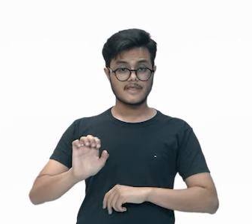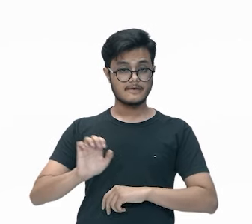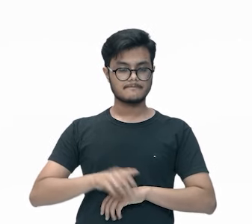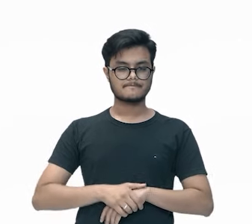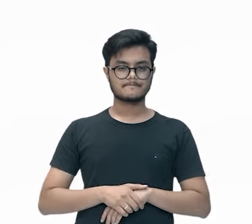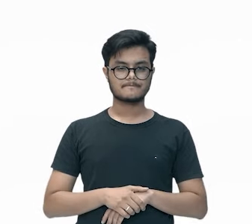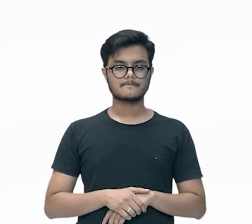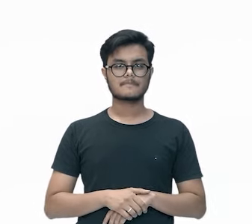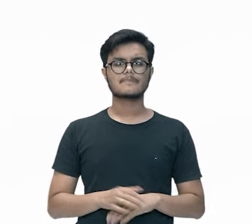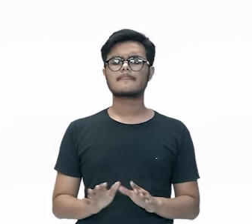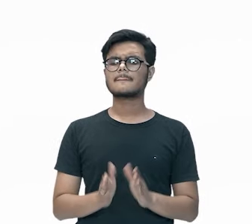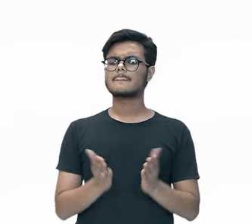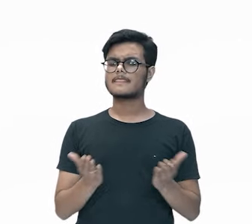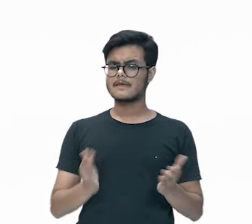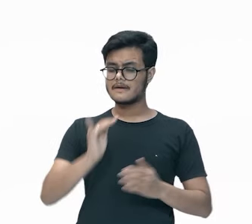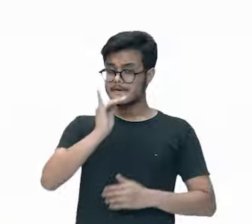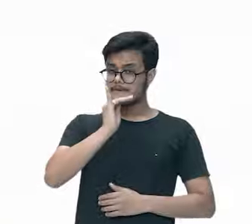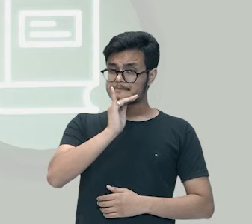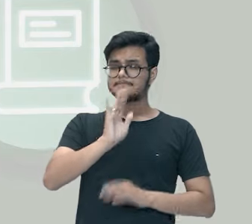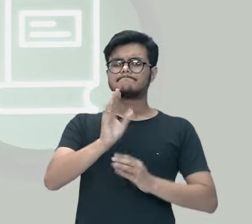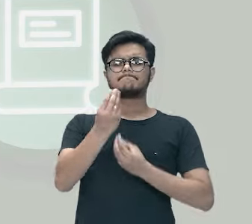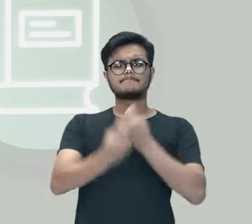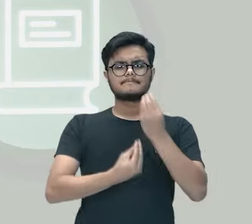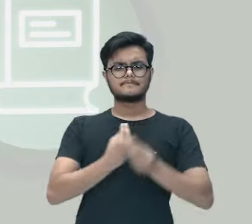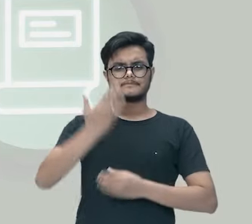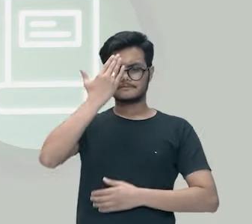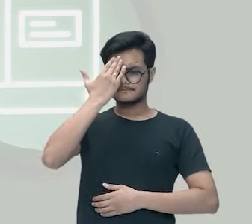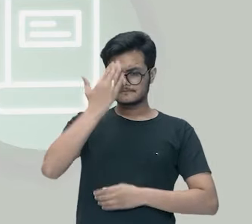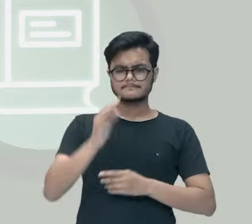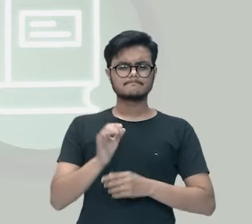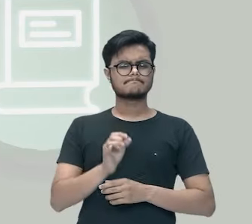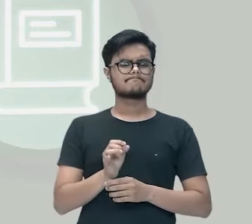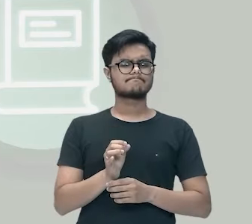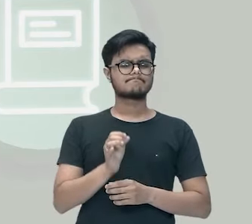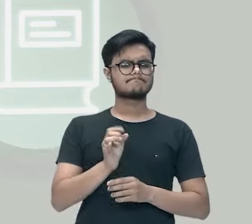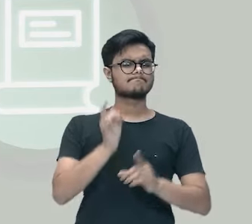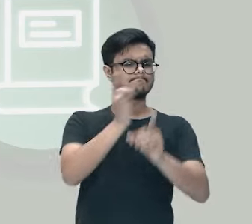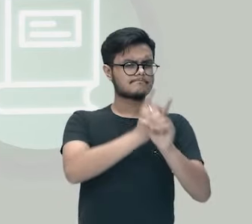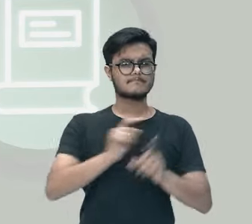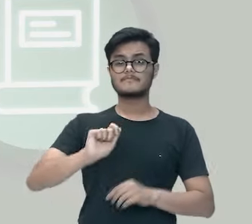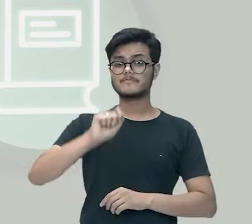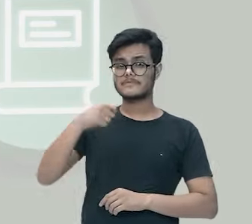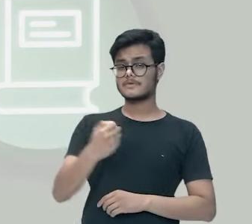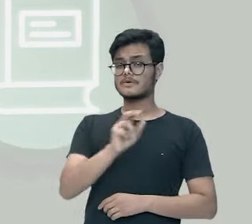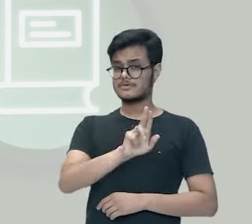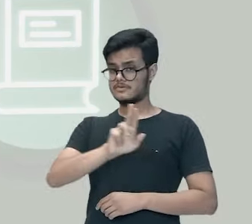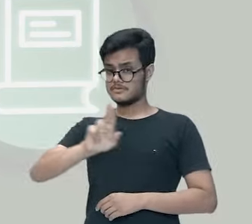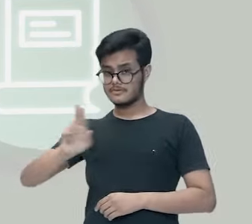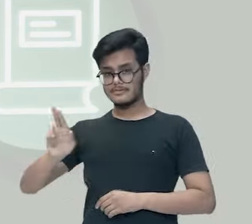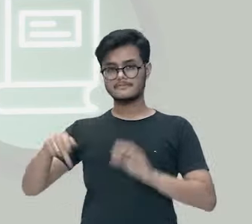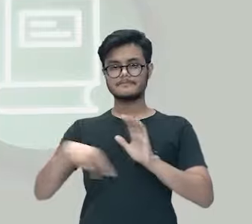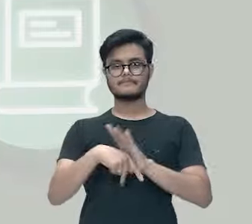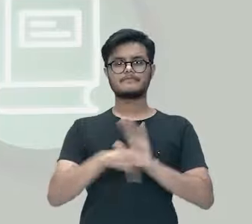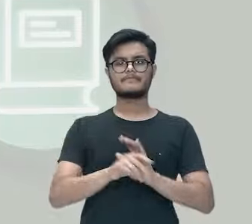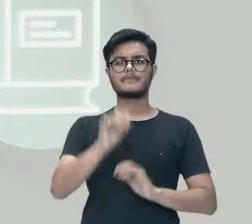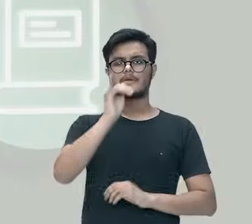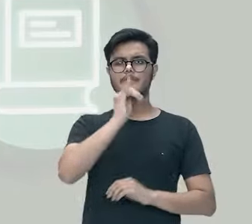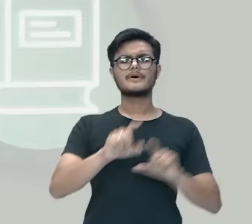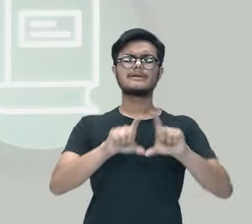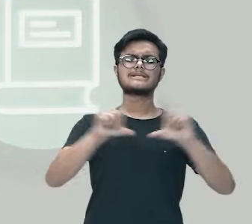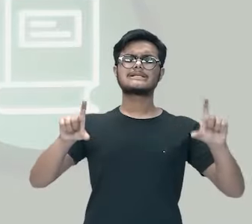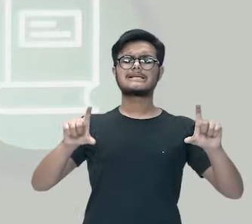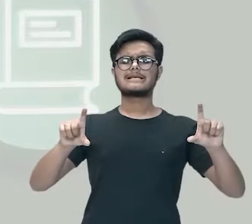Para facilitar, né, essa identificação, por exemplo, de quando dá a fórmula molecular